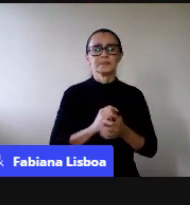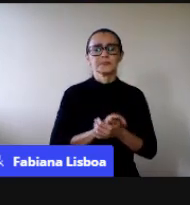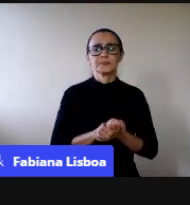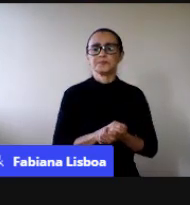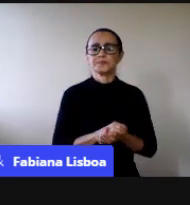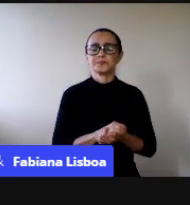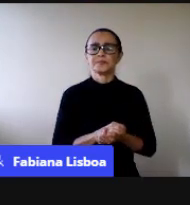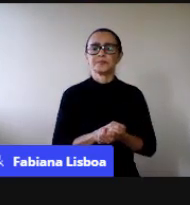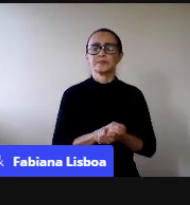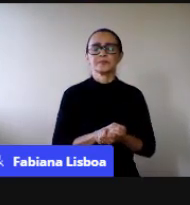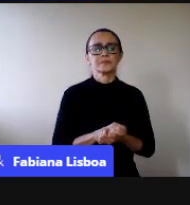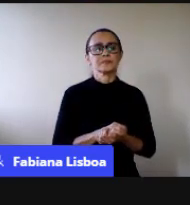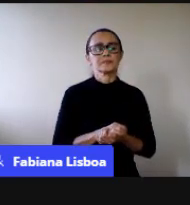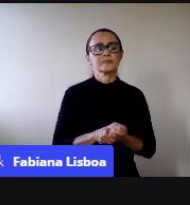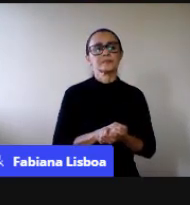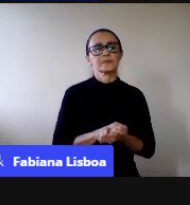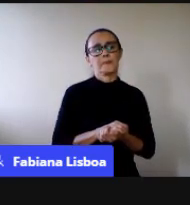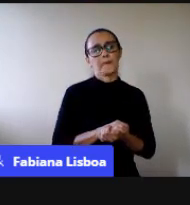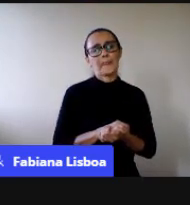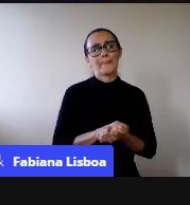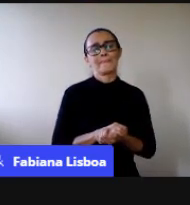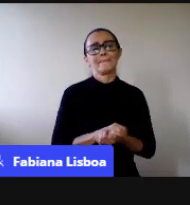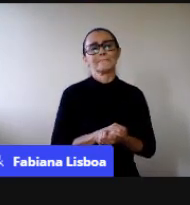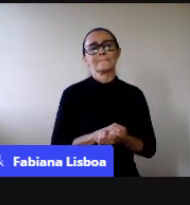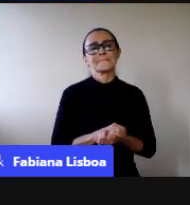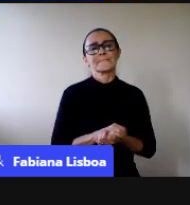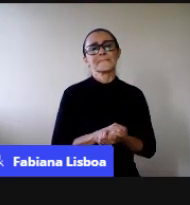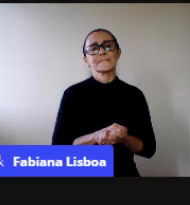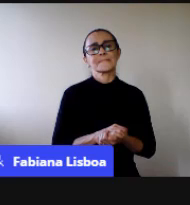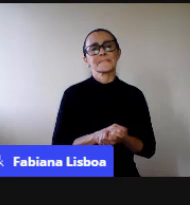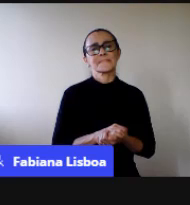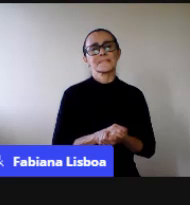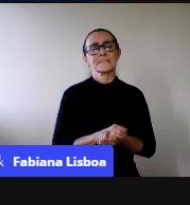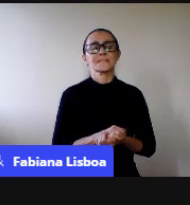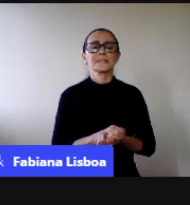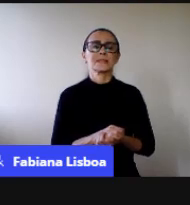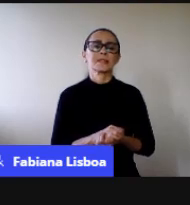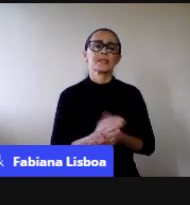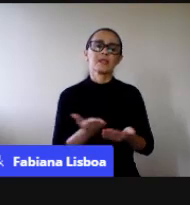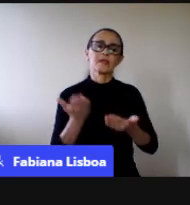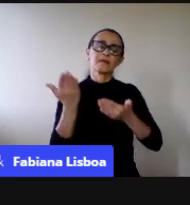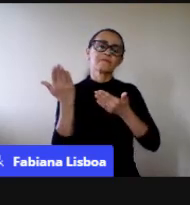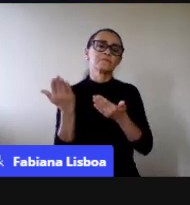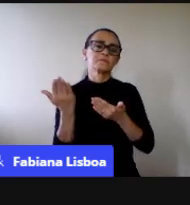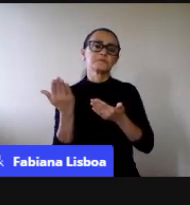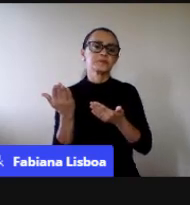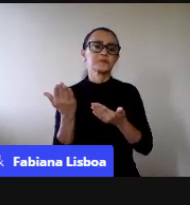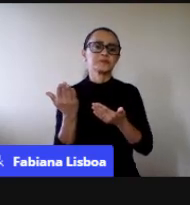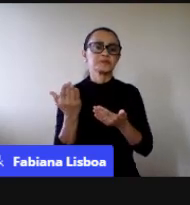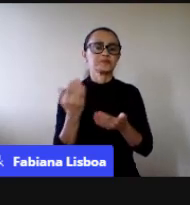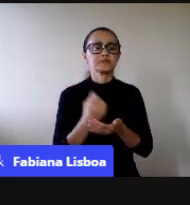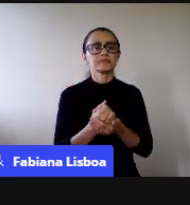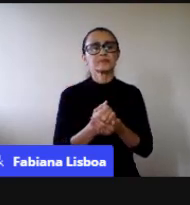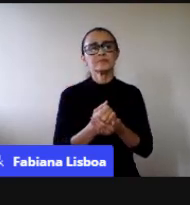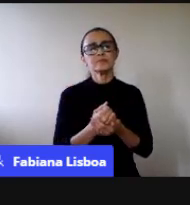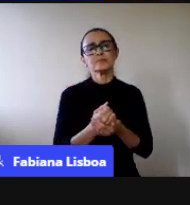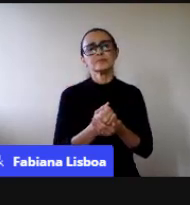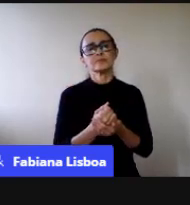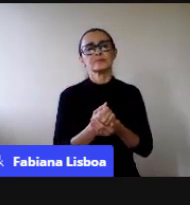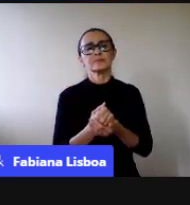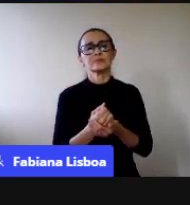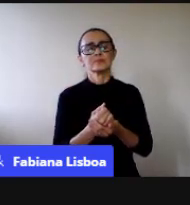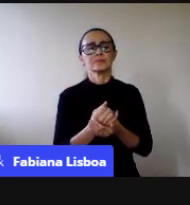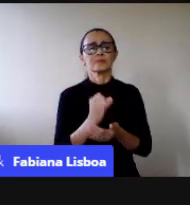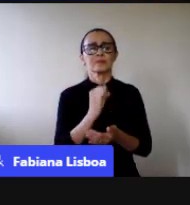Próximo slide. Então, aqui eu trouxe também uma questão que a gente vem discutindo muito, né? São os termos índio